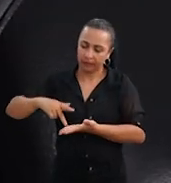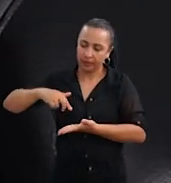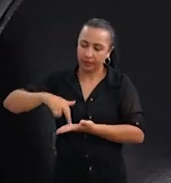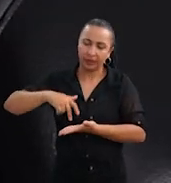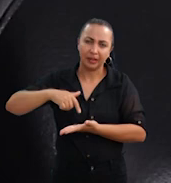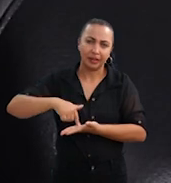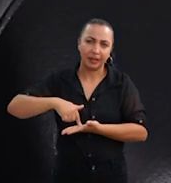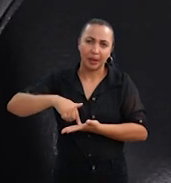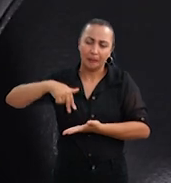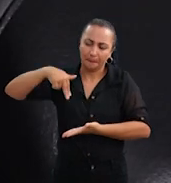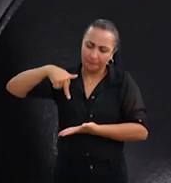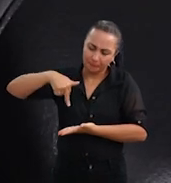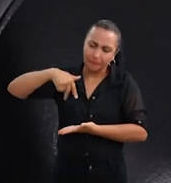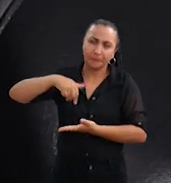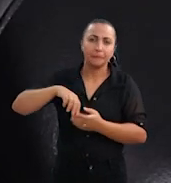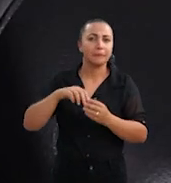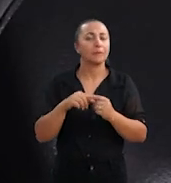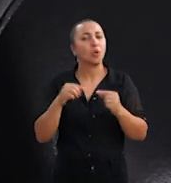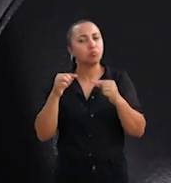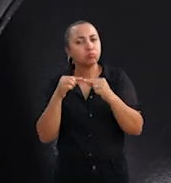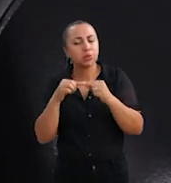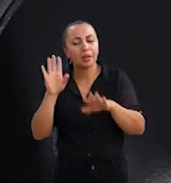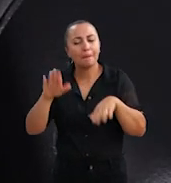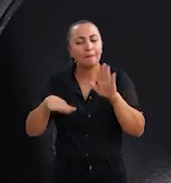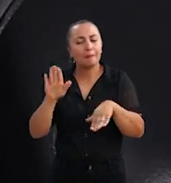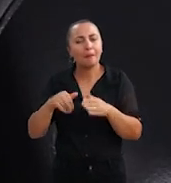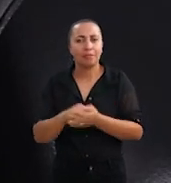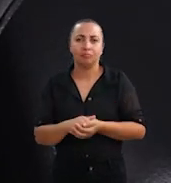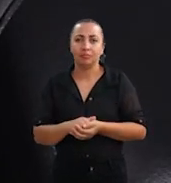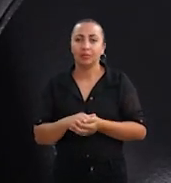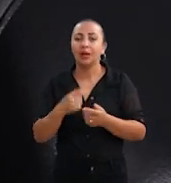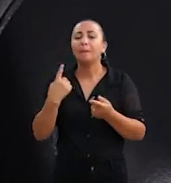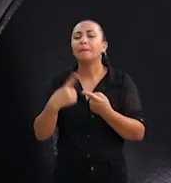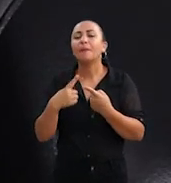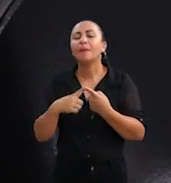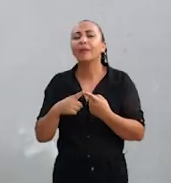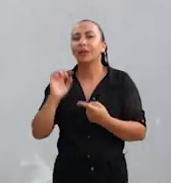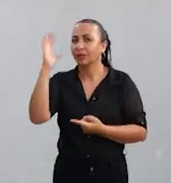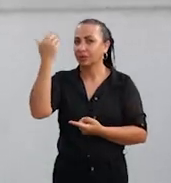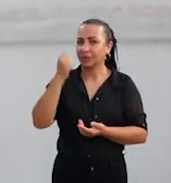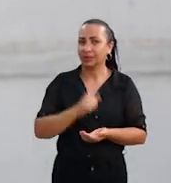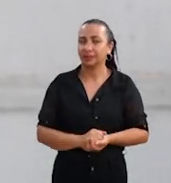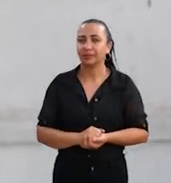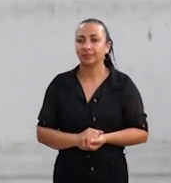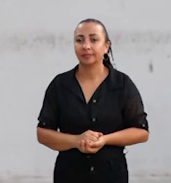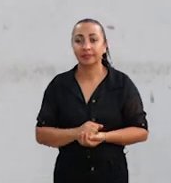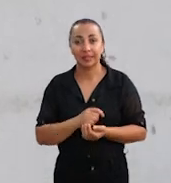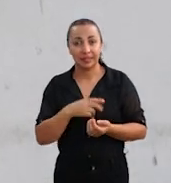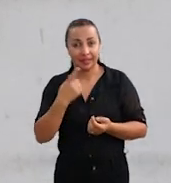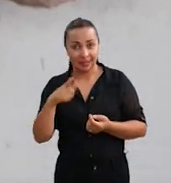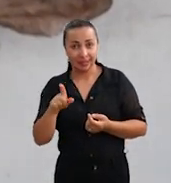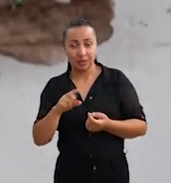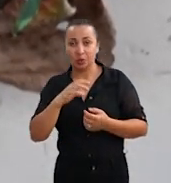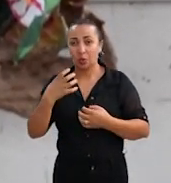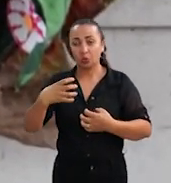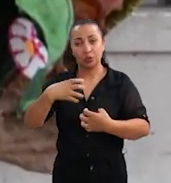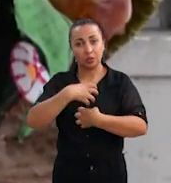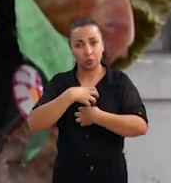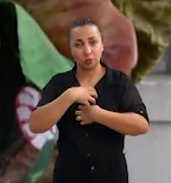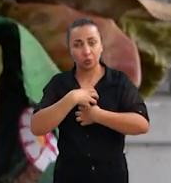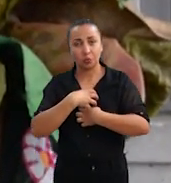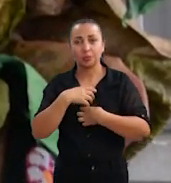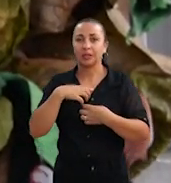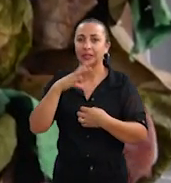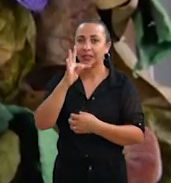pé, mas precisa entender por que isso está acontecendo, né? Esses e outros sintomas relacionados